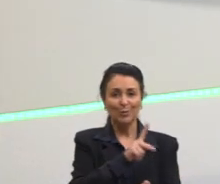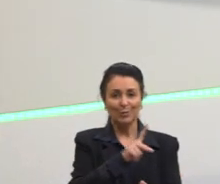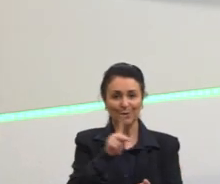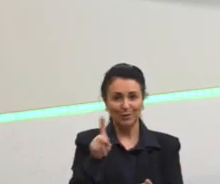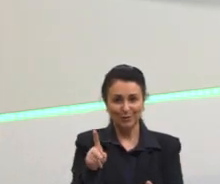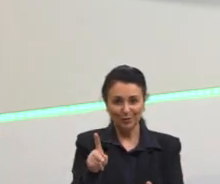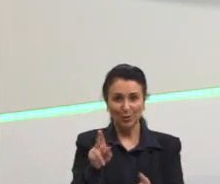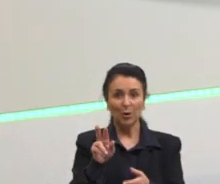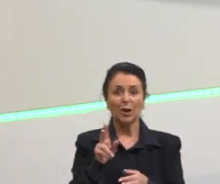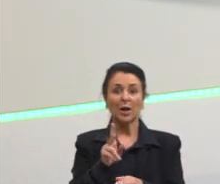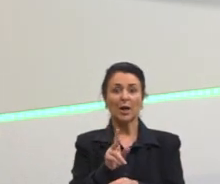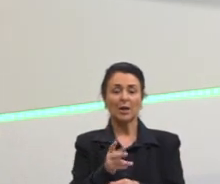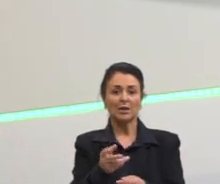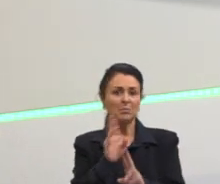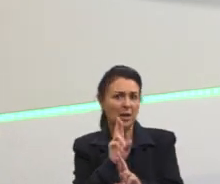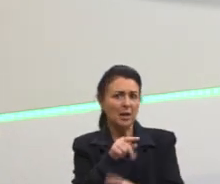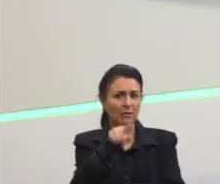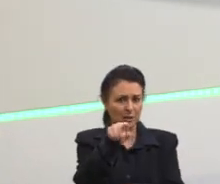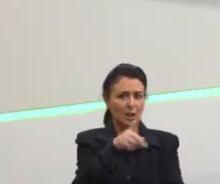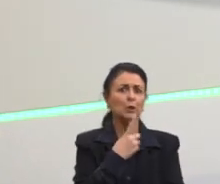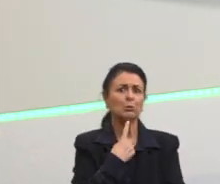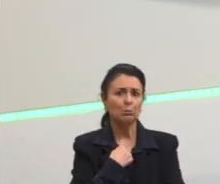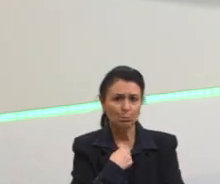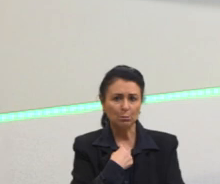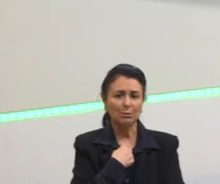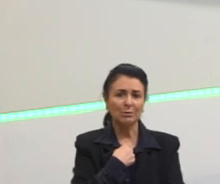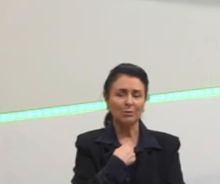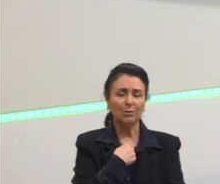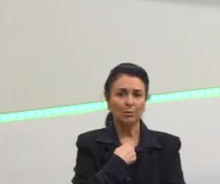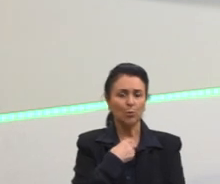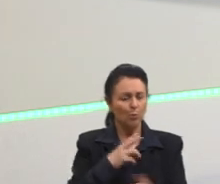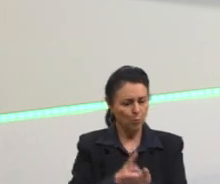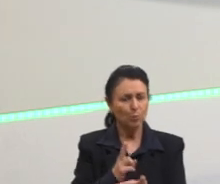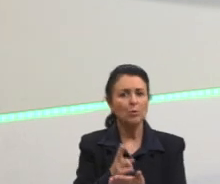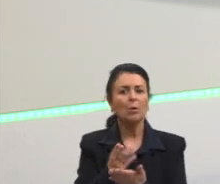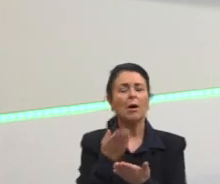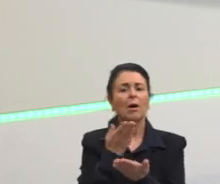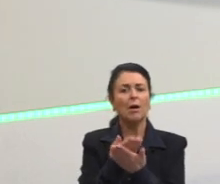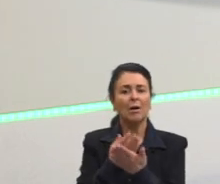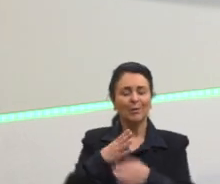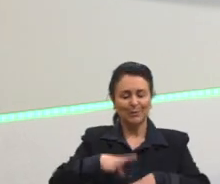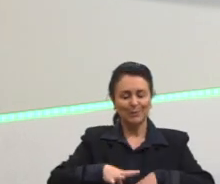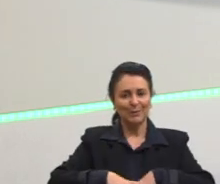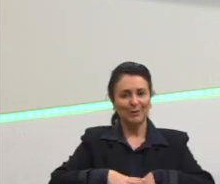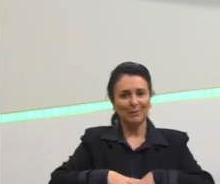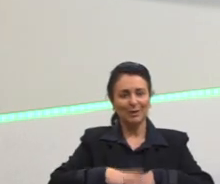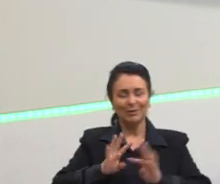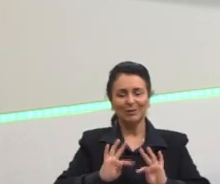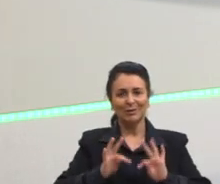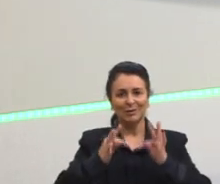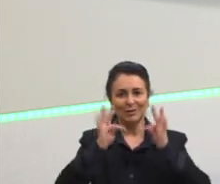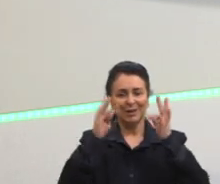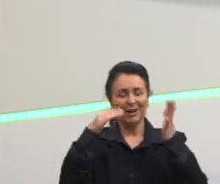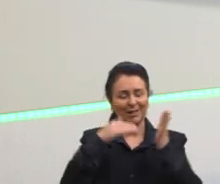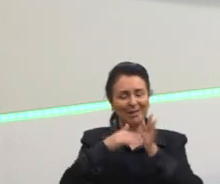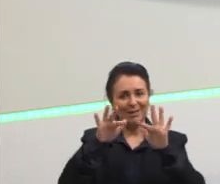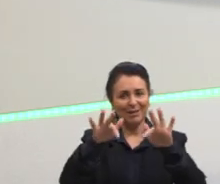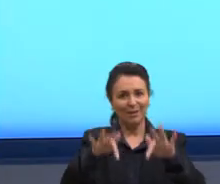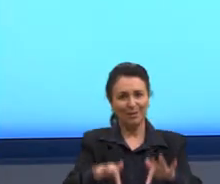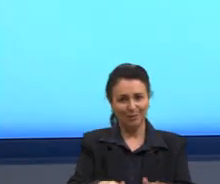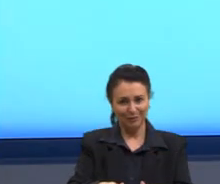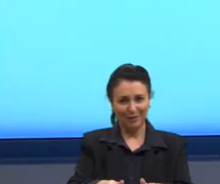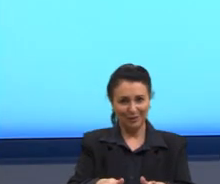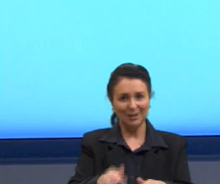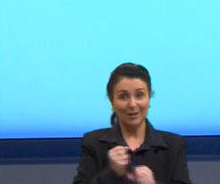Down Espero que você tenha curtido fica aí acompanhe né todas as aulas de matemática e suas Tecnologias até o final